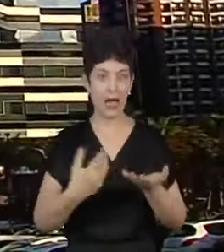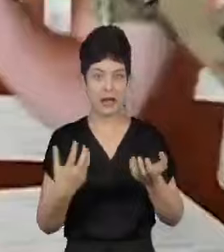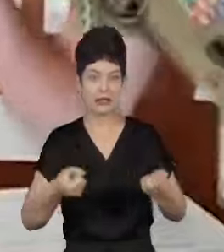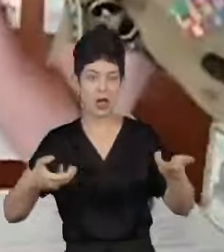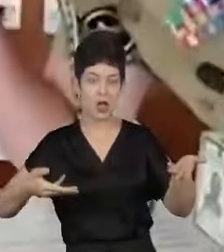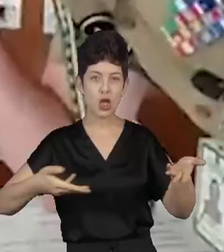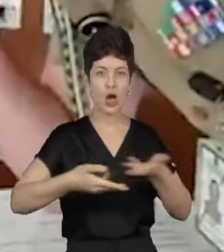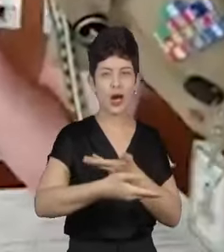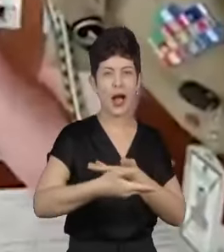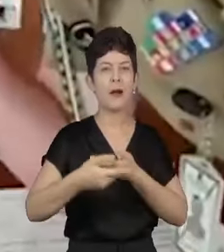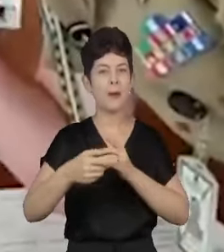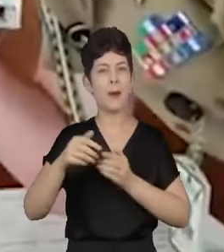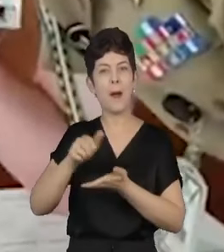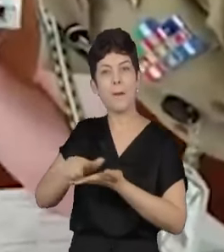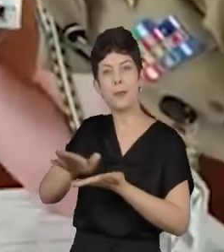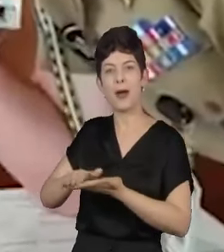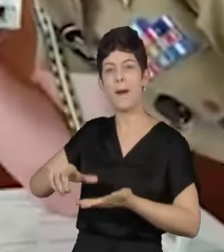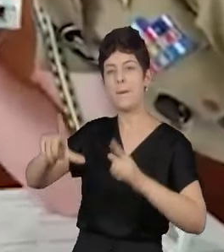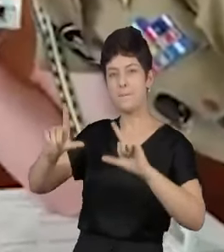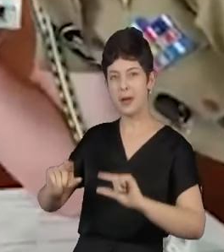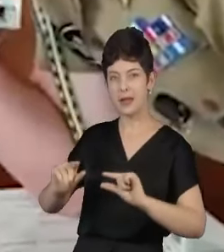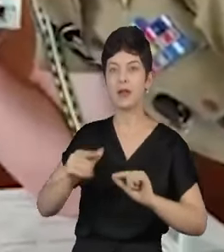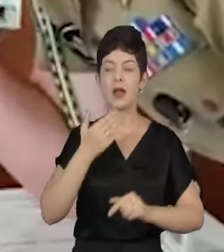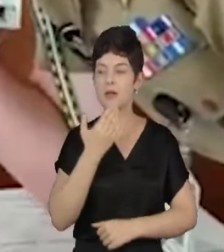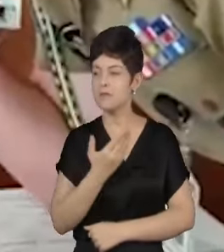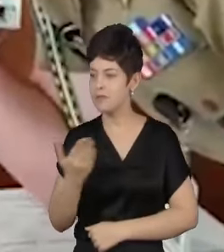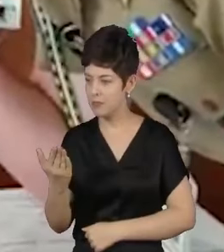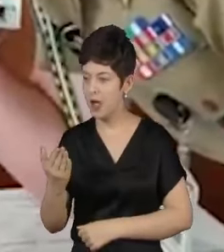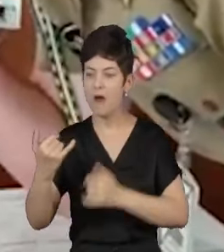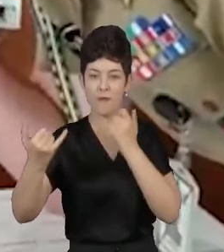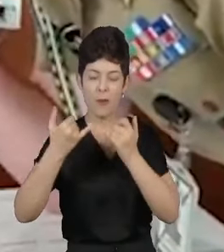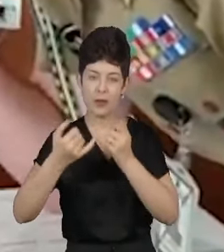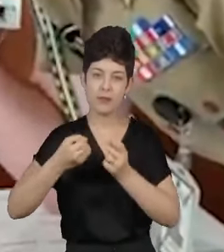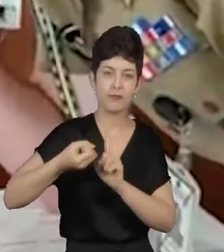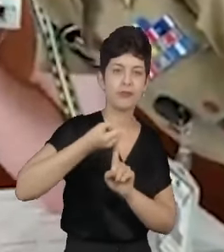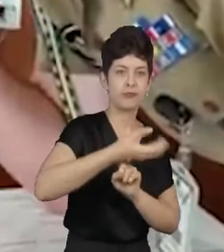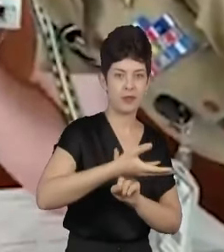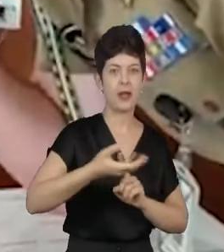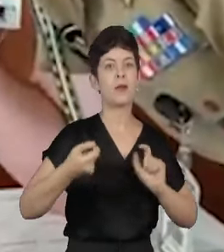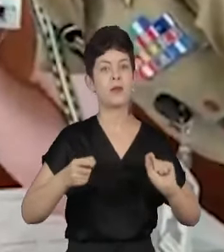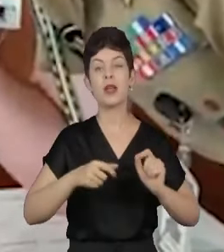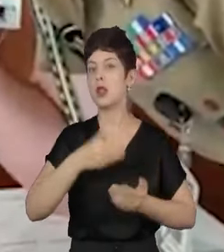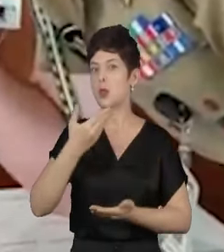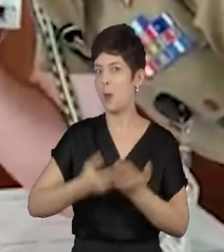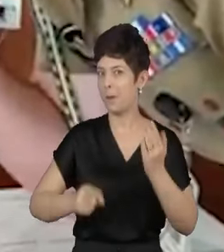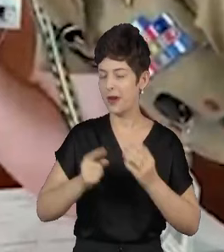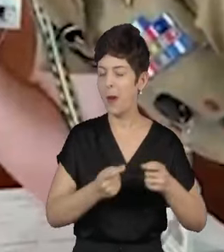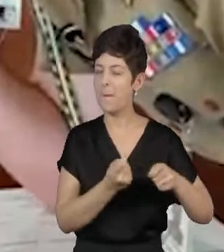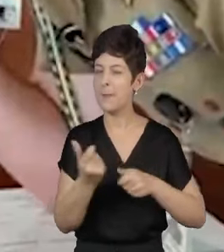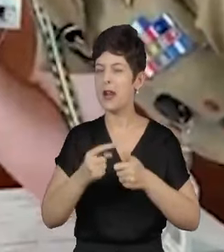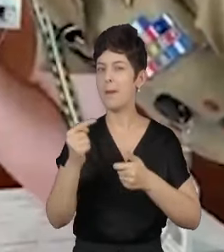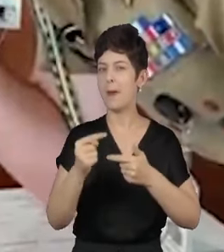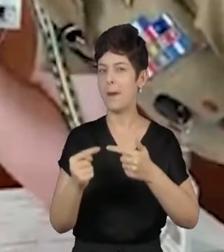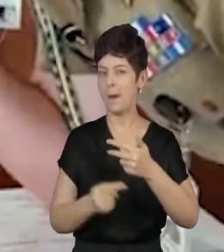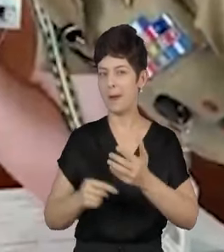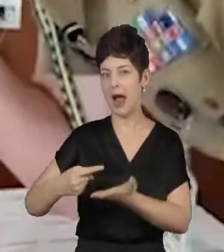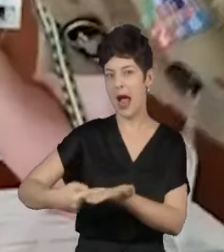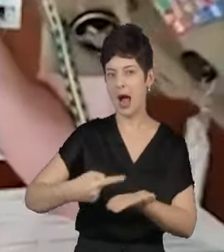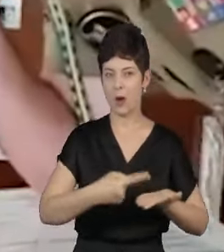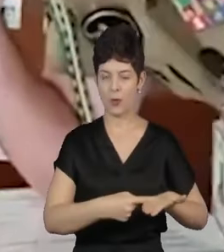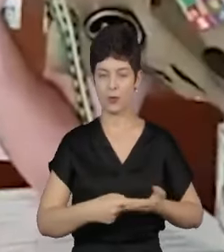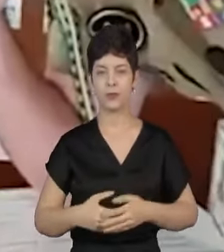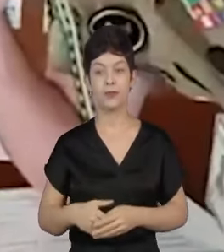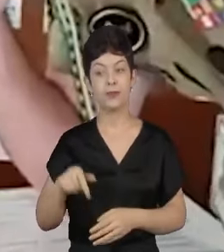premiada sempre que requisitado ele deve dar novas informações para não perder os benefícios do acordo